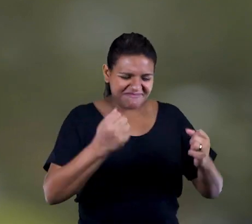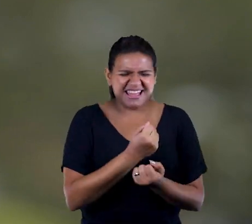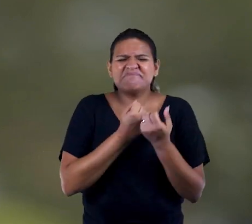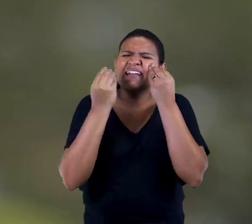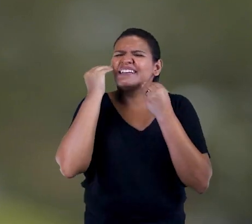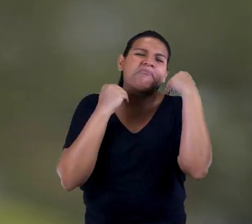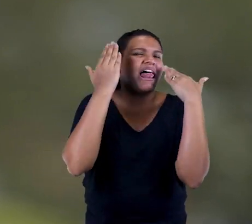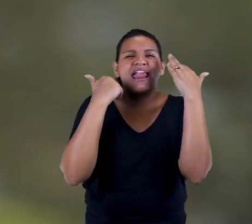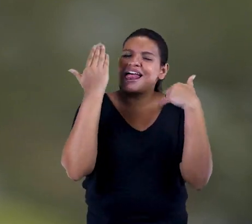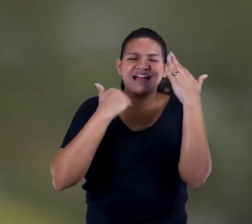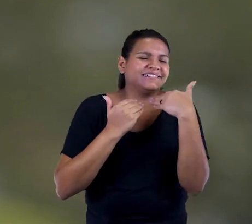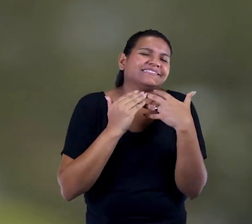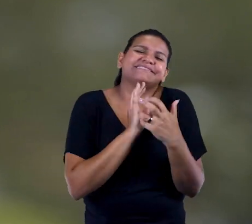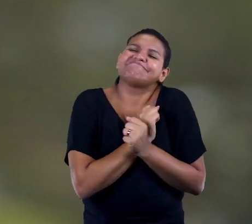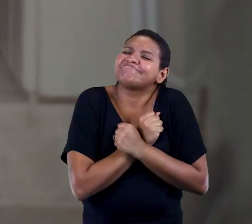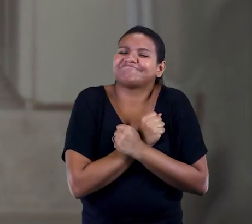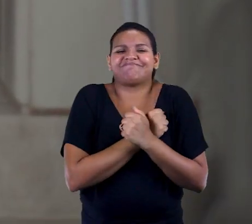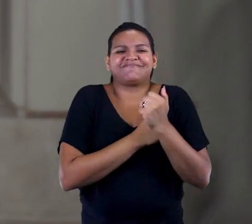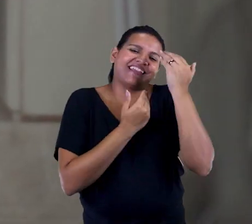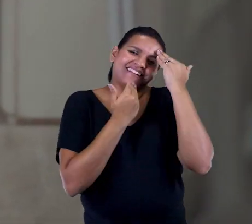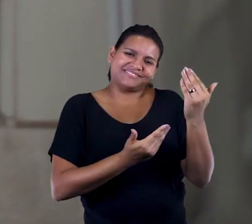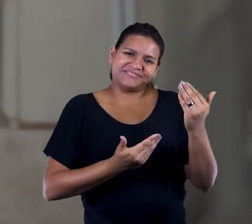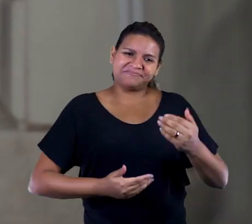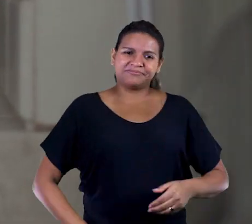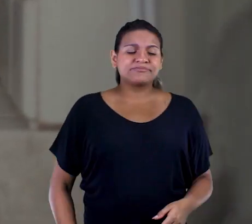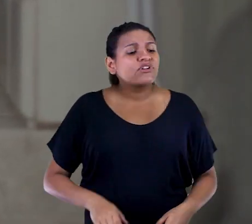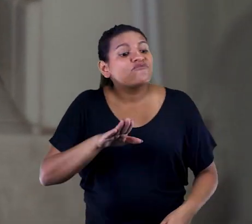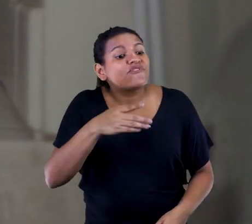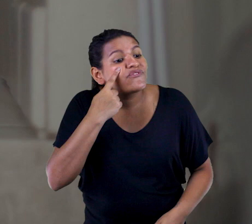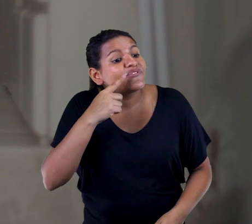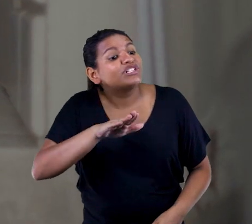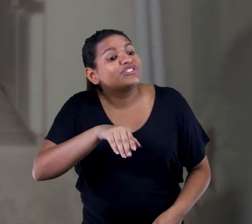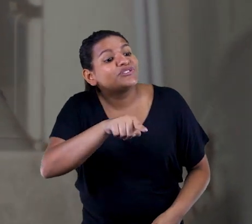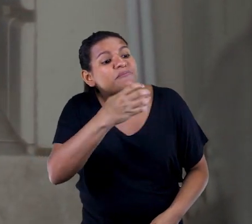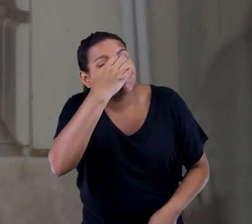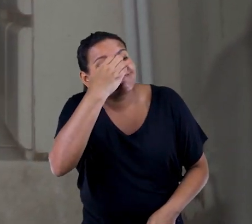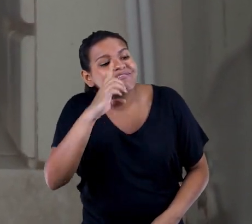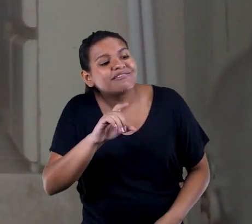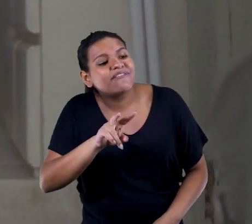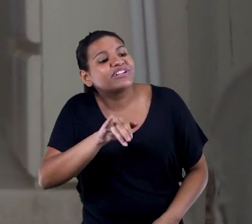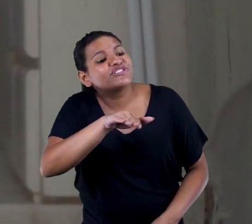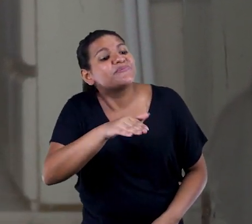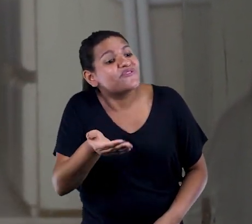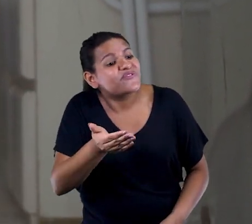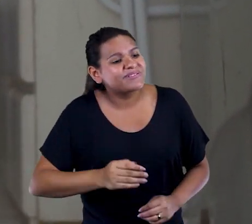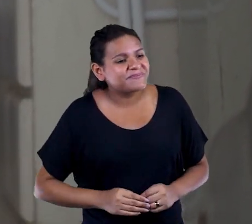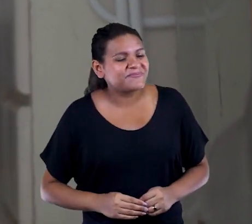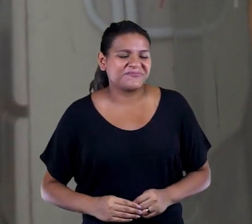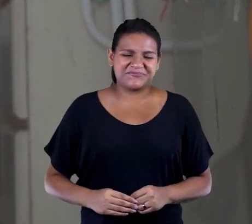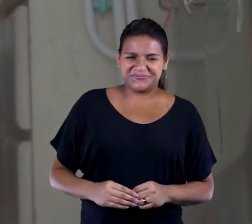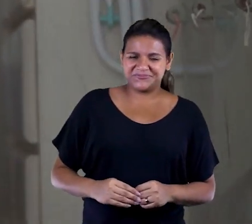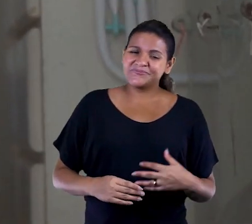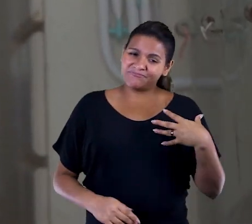mais gratificante e talvez o mais benéfico. Vai lá, Arthur! Chama o Davi! Vamos lá, Arthur!